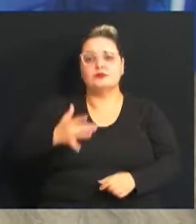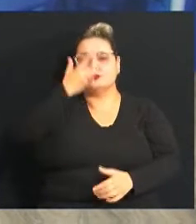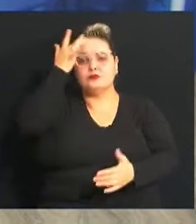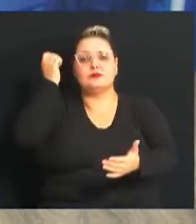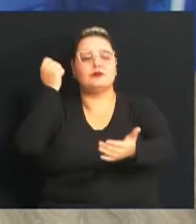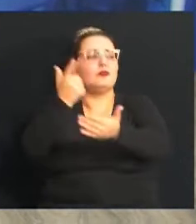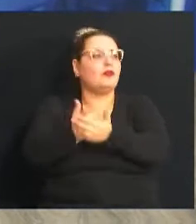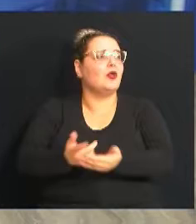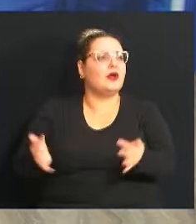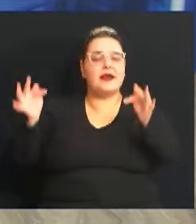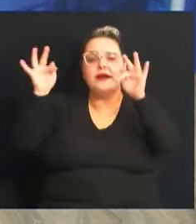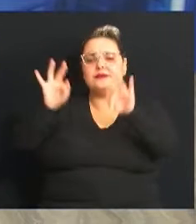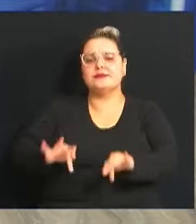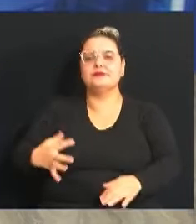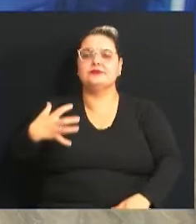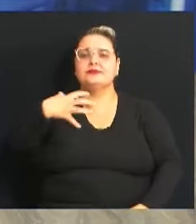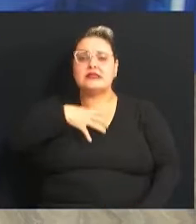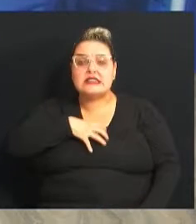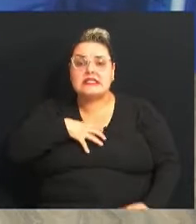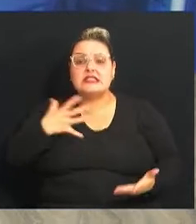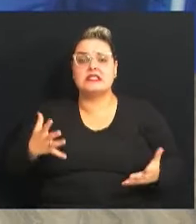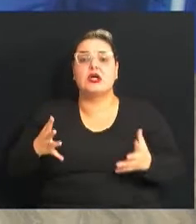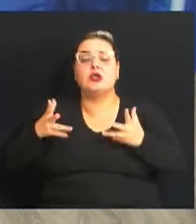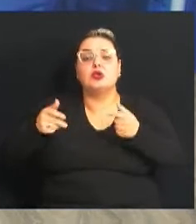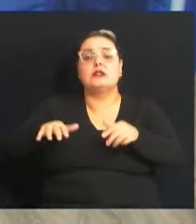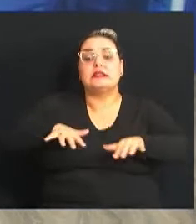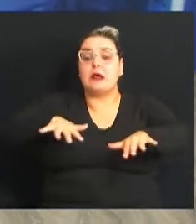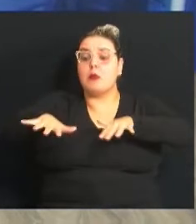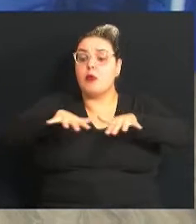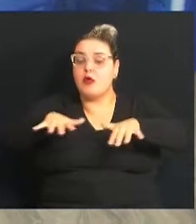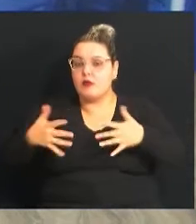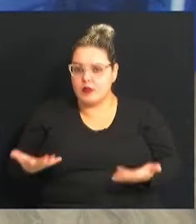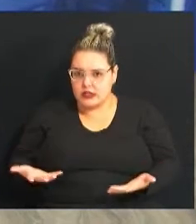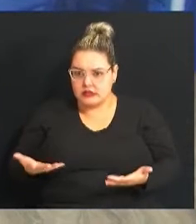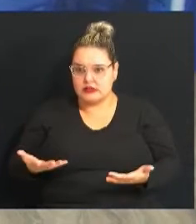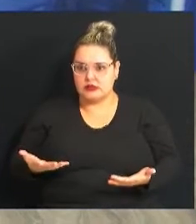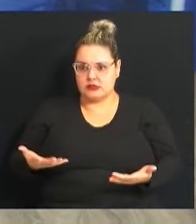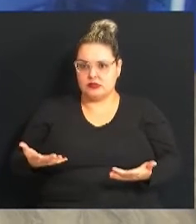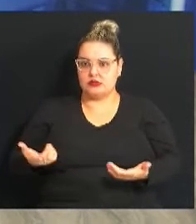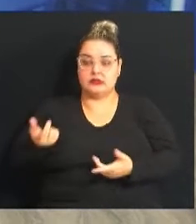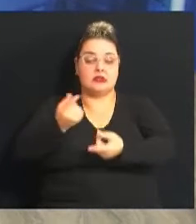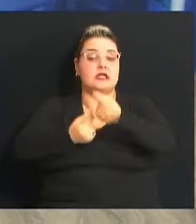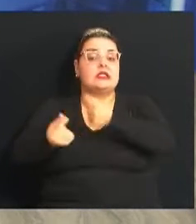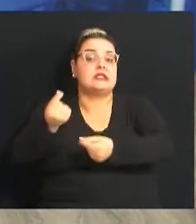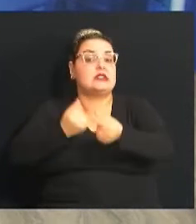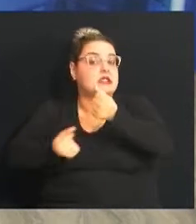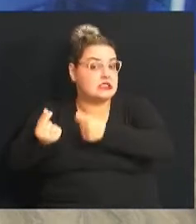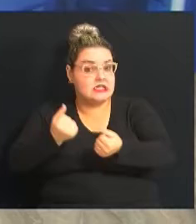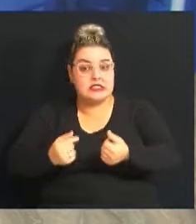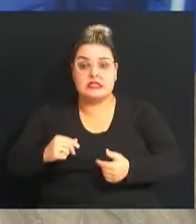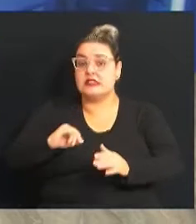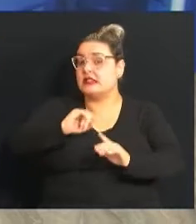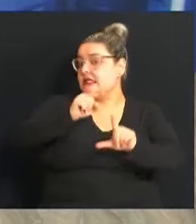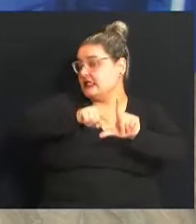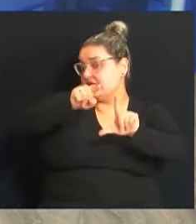acaba sentindo mais toda essa movimentação aí desses valores, desses índices?